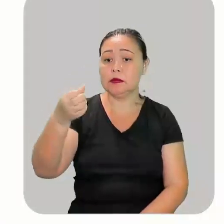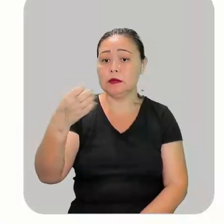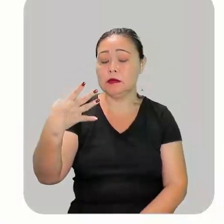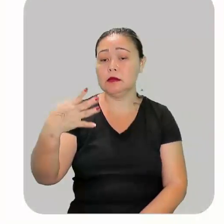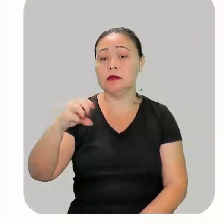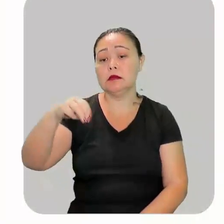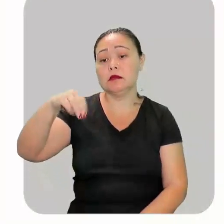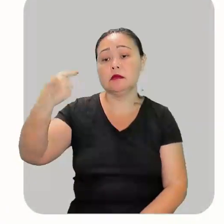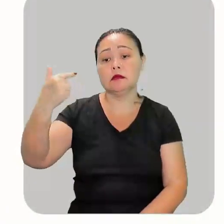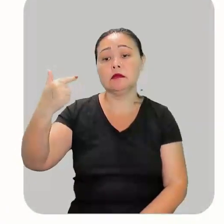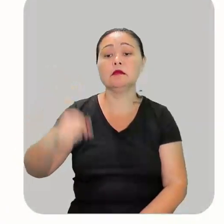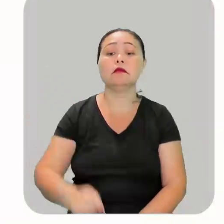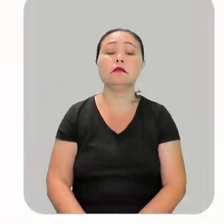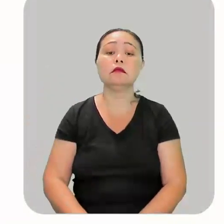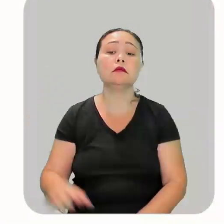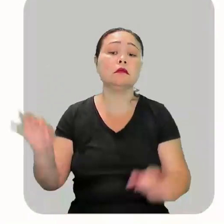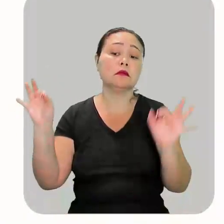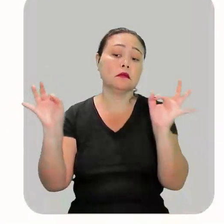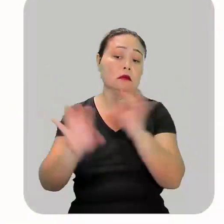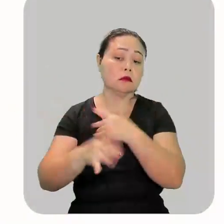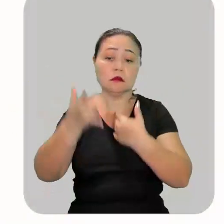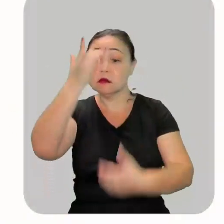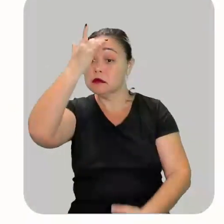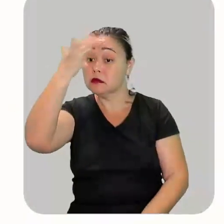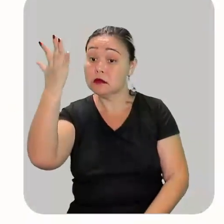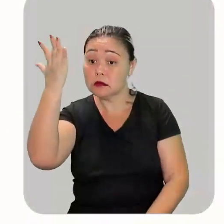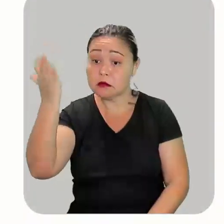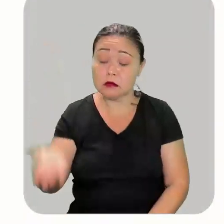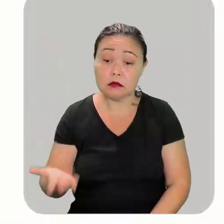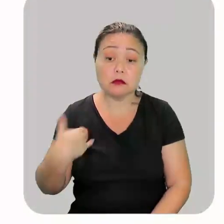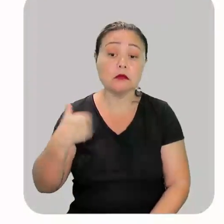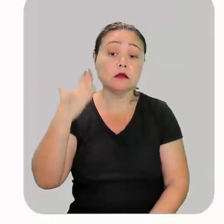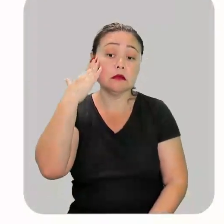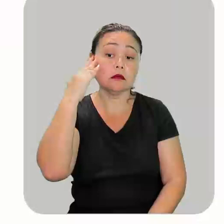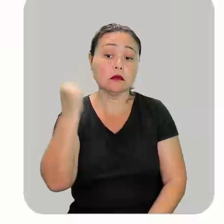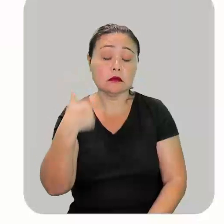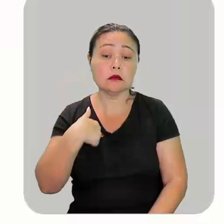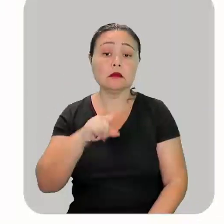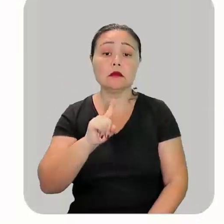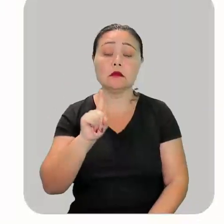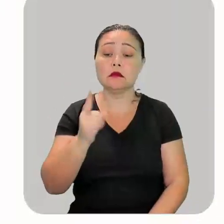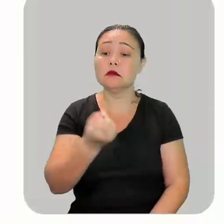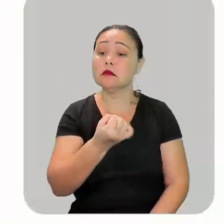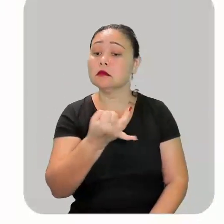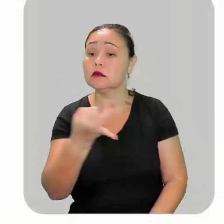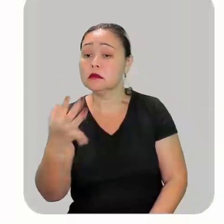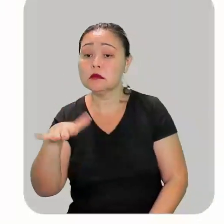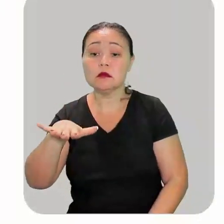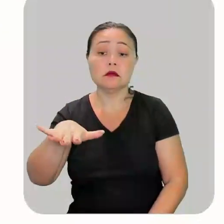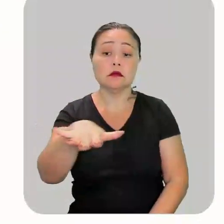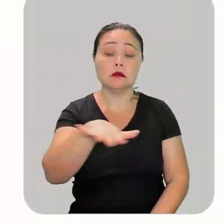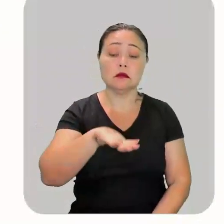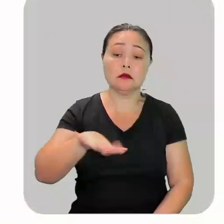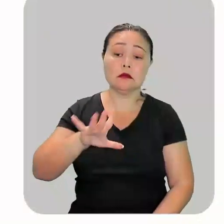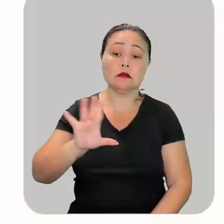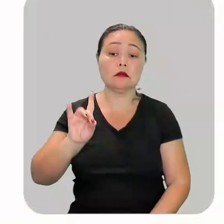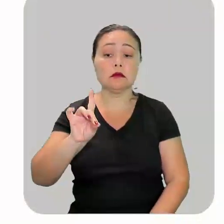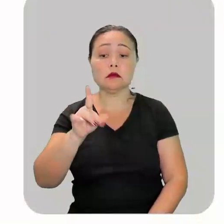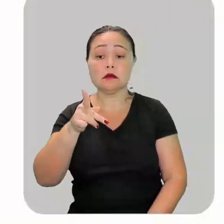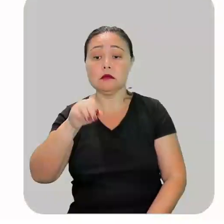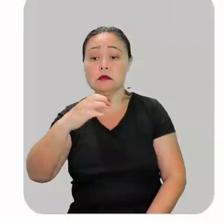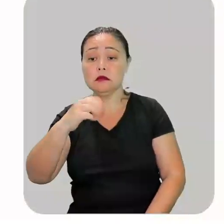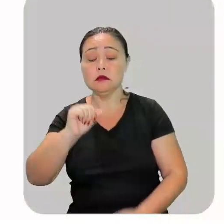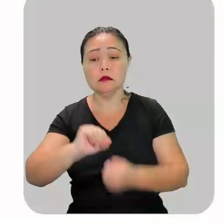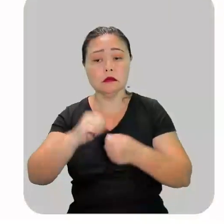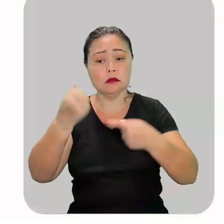0,64 metros quadrados. Pronto, agora tá fácil, né? Eu já sei que eu tenho uma quantidade de área na peça e é claro que eu vou fazer